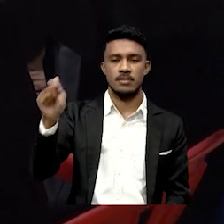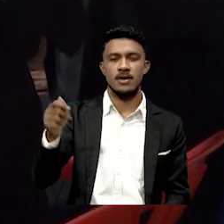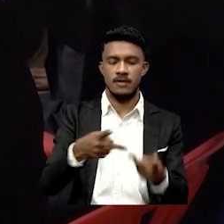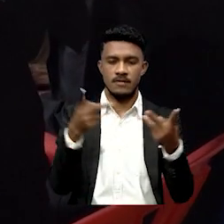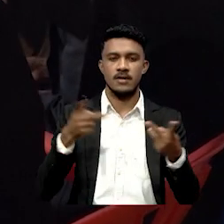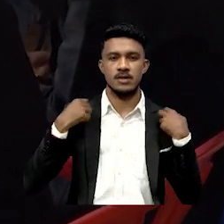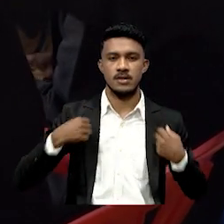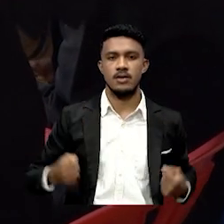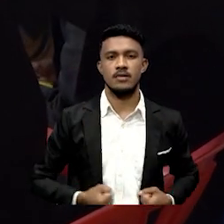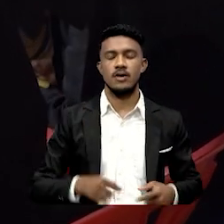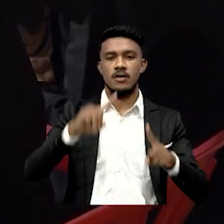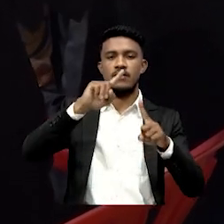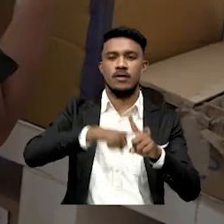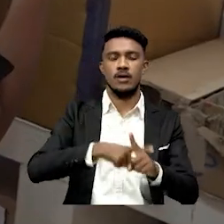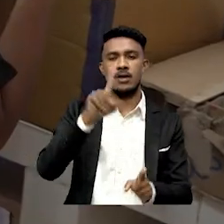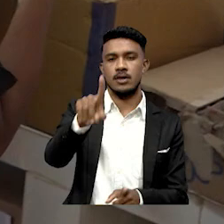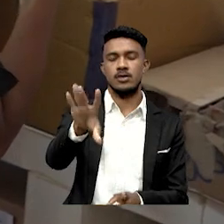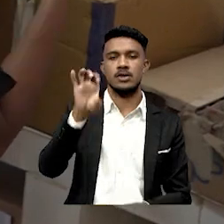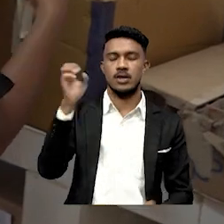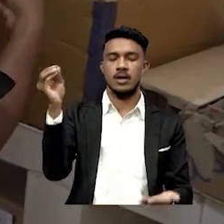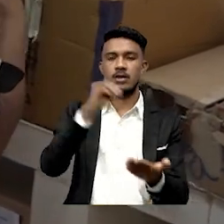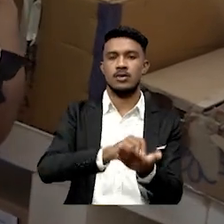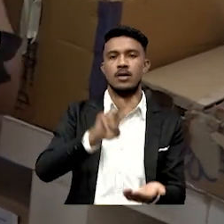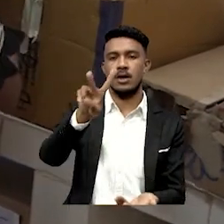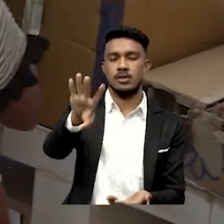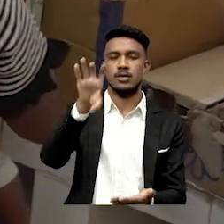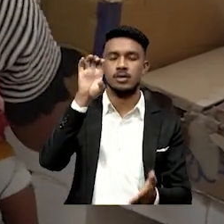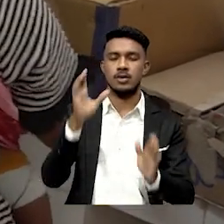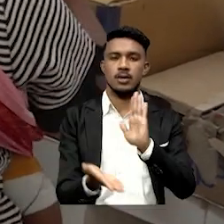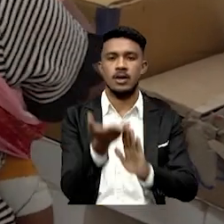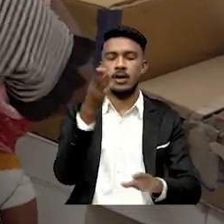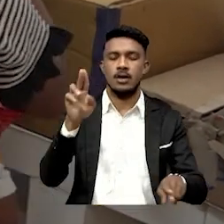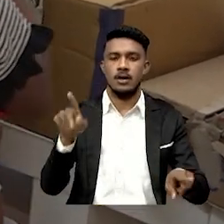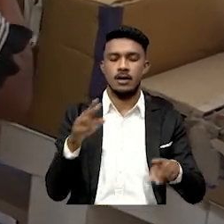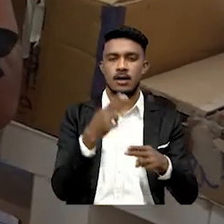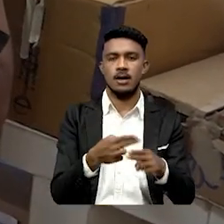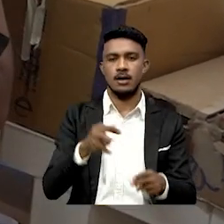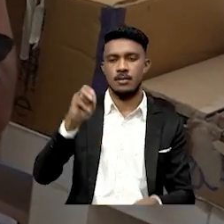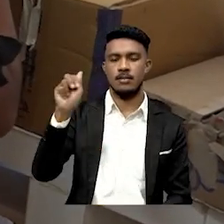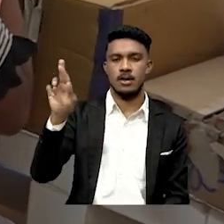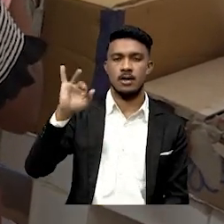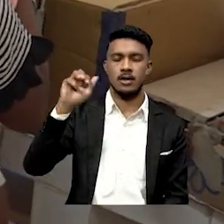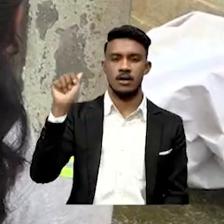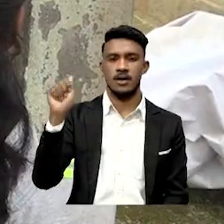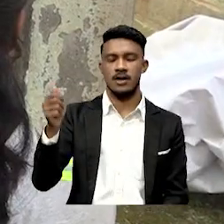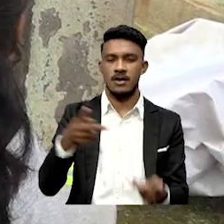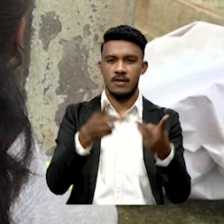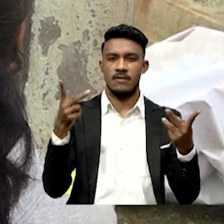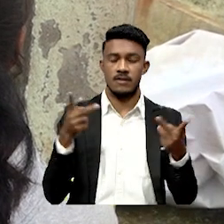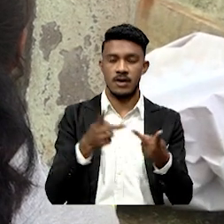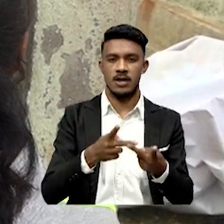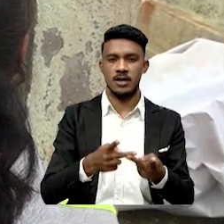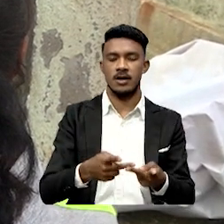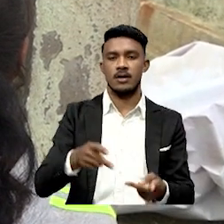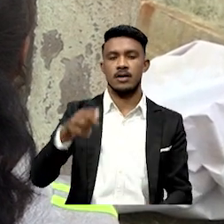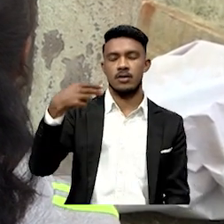cada fulan atus ida to atus ruaresing. Maria Madalena hato assunto ne ba GMN ia Centro Gisarudo posto